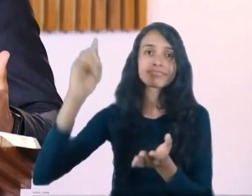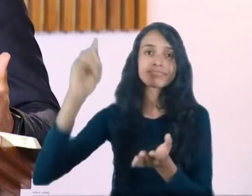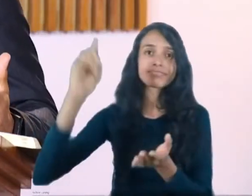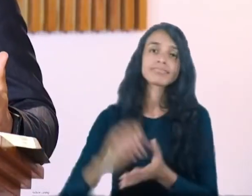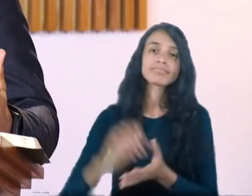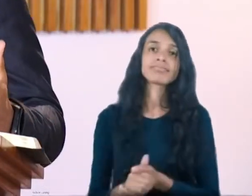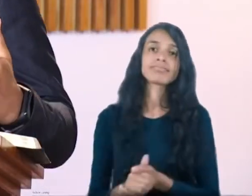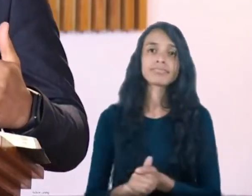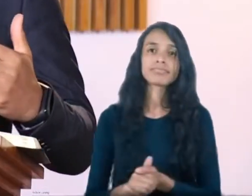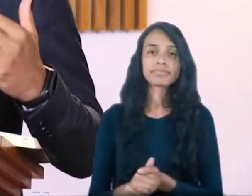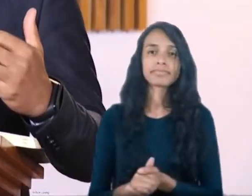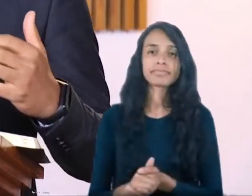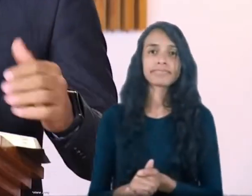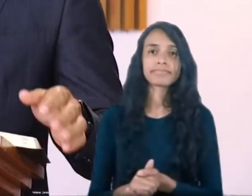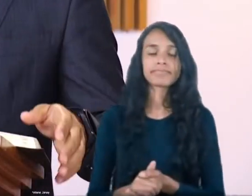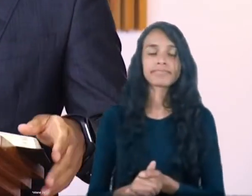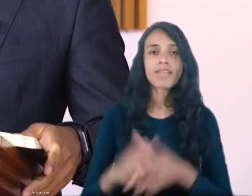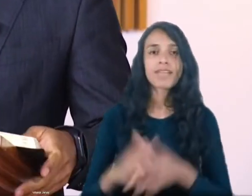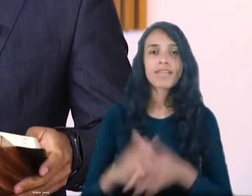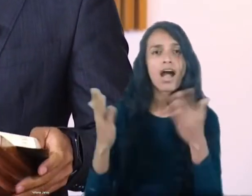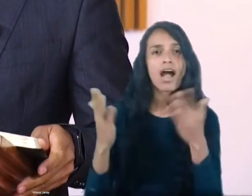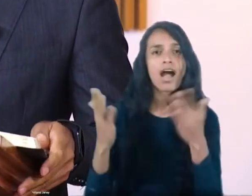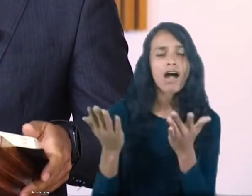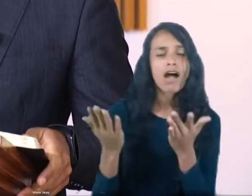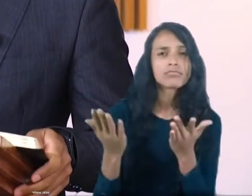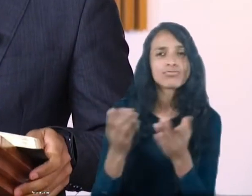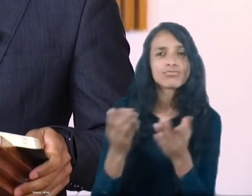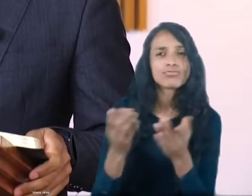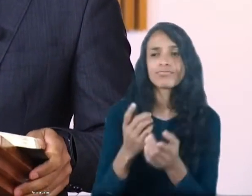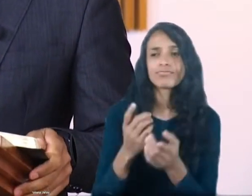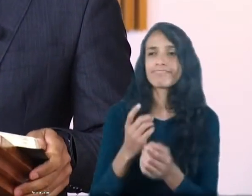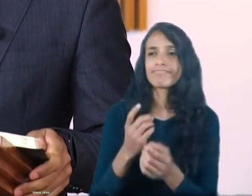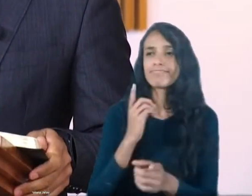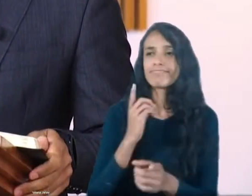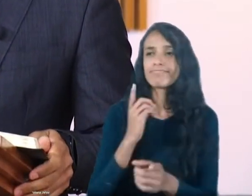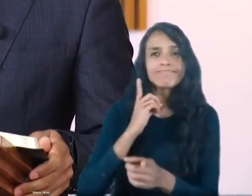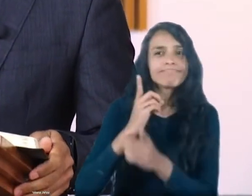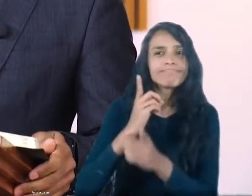descobrir o que Deus tem para nós.